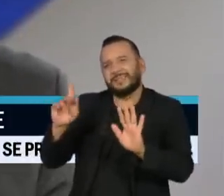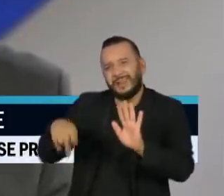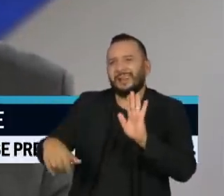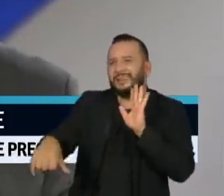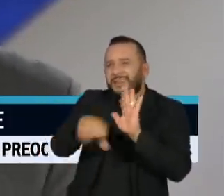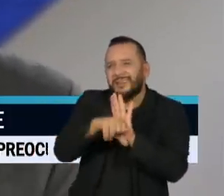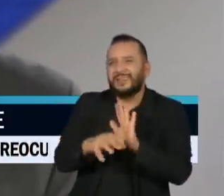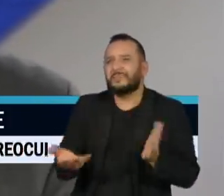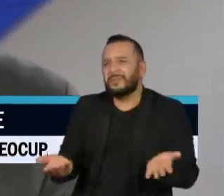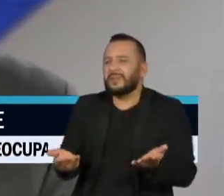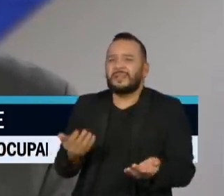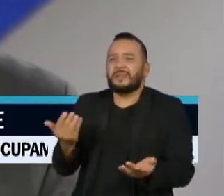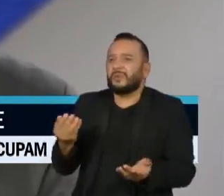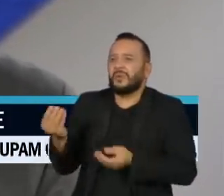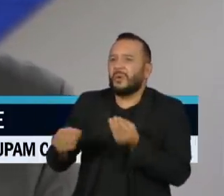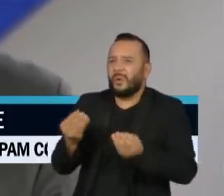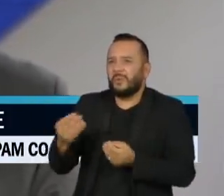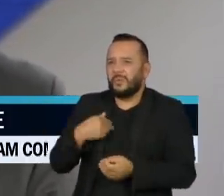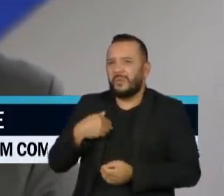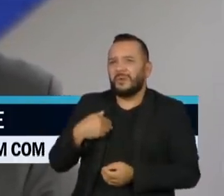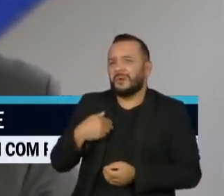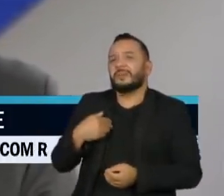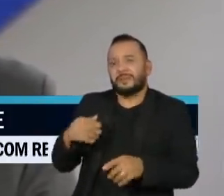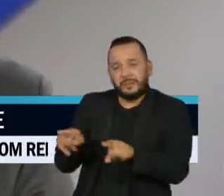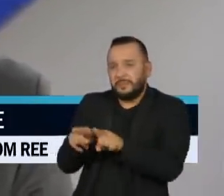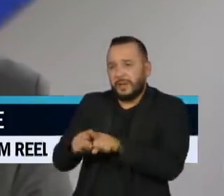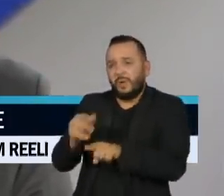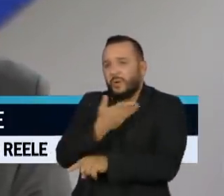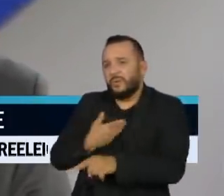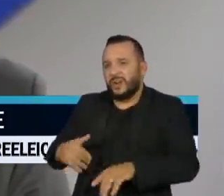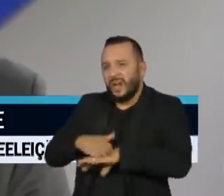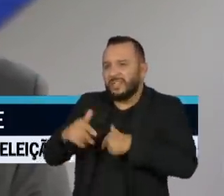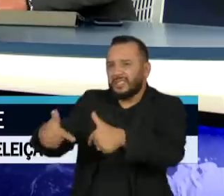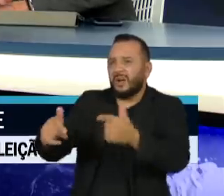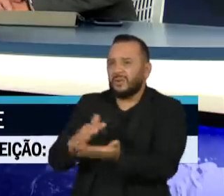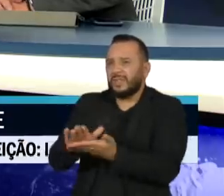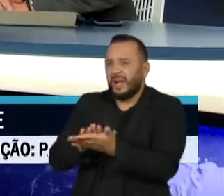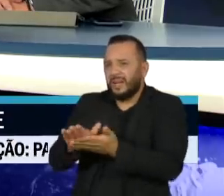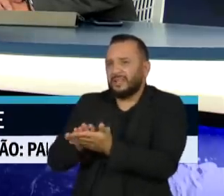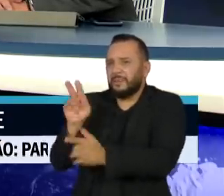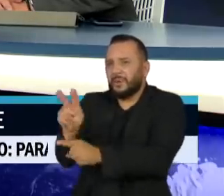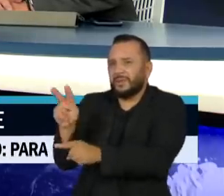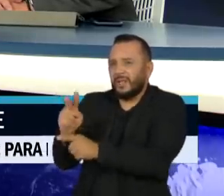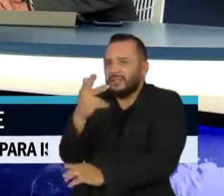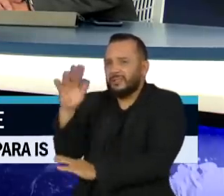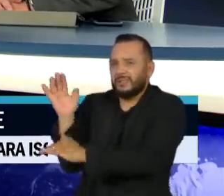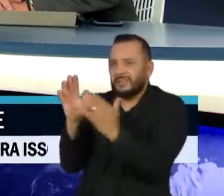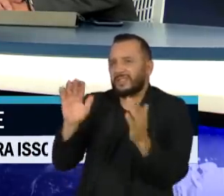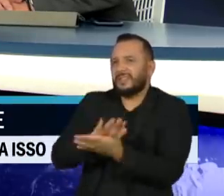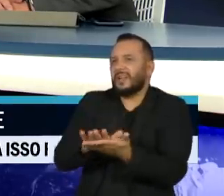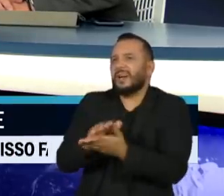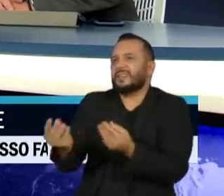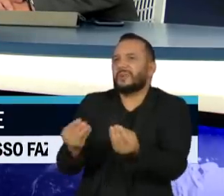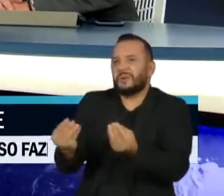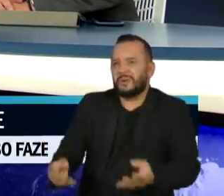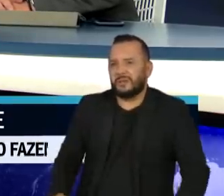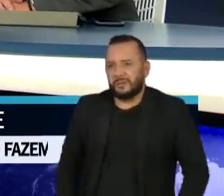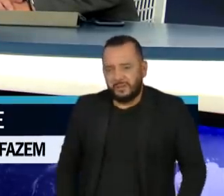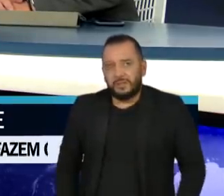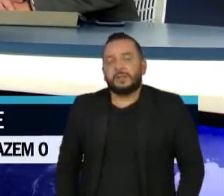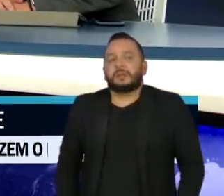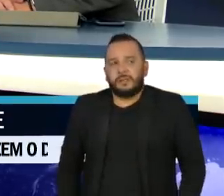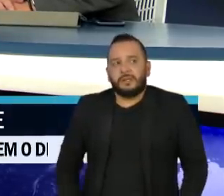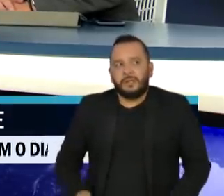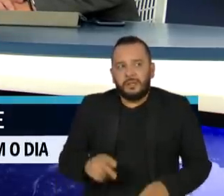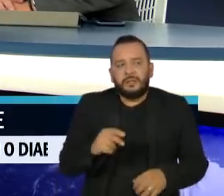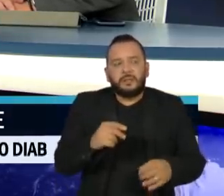ou evitar que ela invada, né, essas áreas que deveriam estar protegidas? Exatamente. A origem da doença